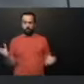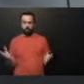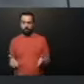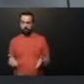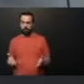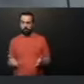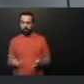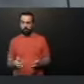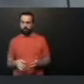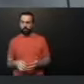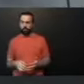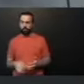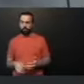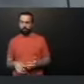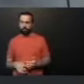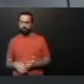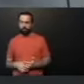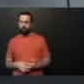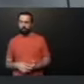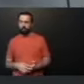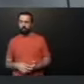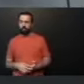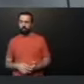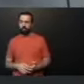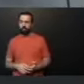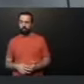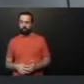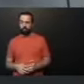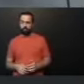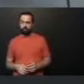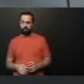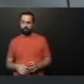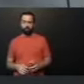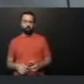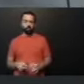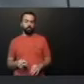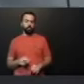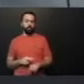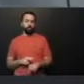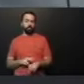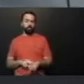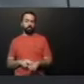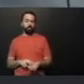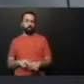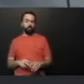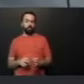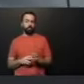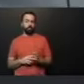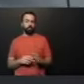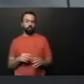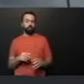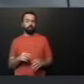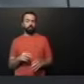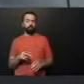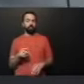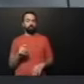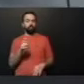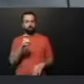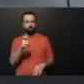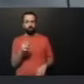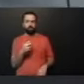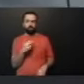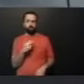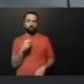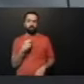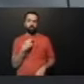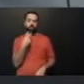É, né? Basicamente parecido com outro exercício. Nós vamos pintar de verde as palavras em que X tem o mesmo som